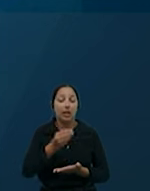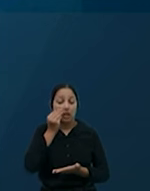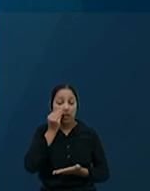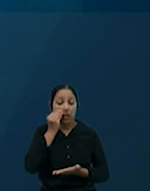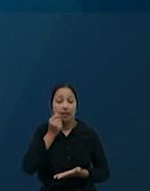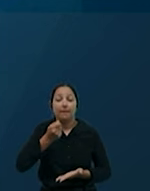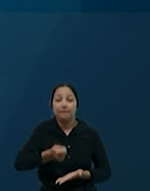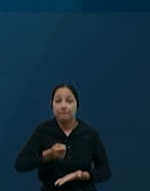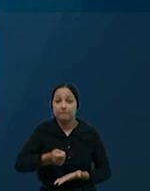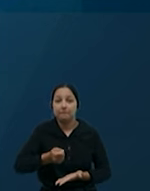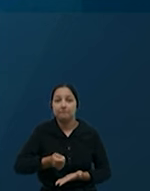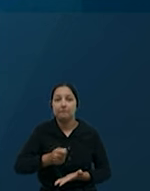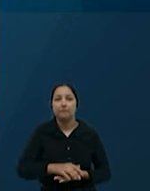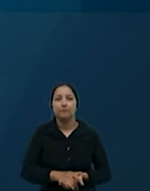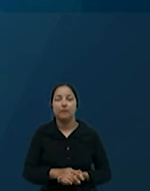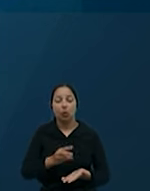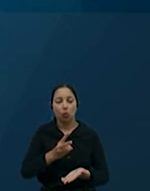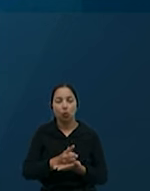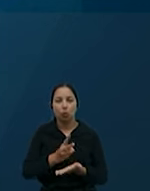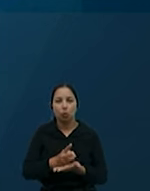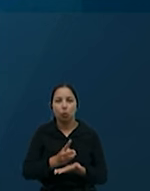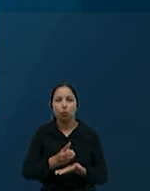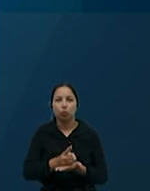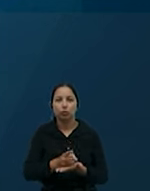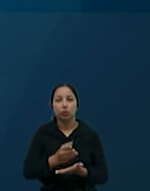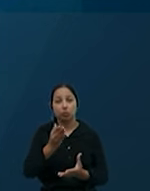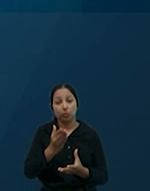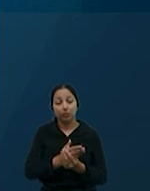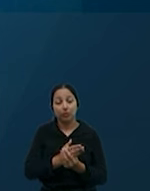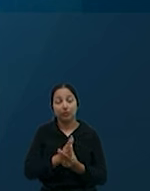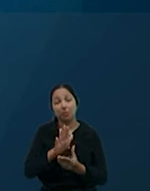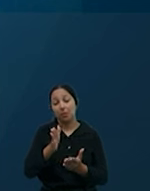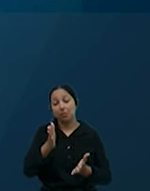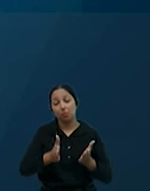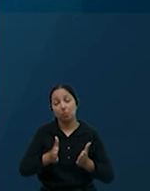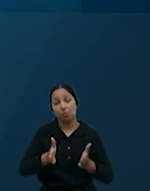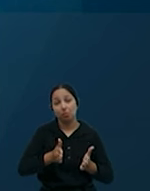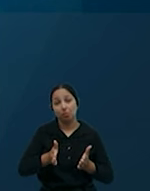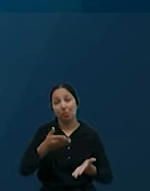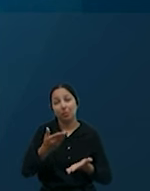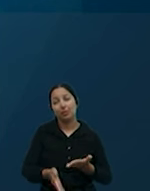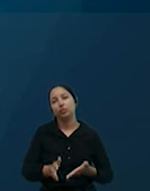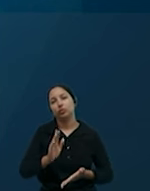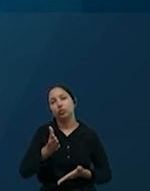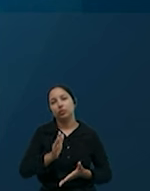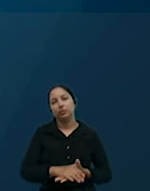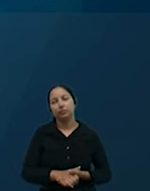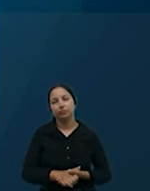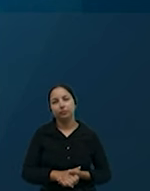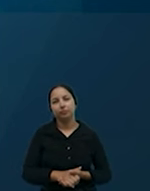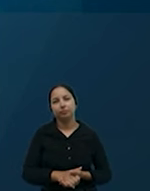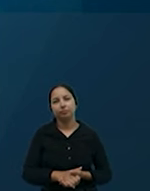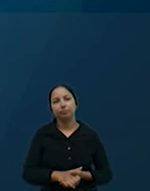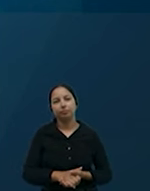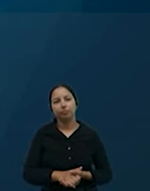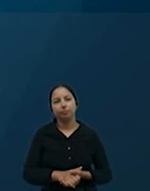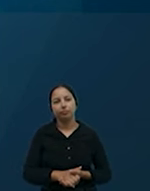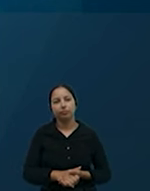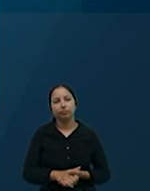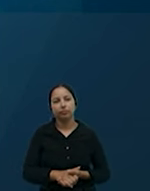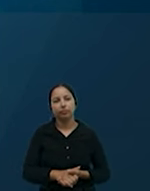em uma execução que está prescrita. Senhores, essa egrégia corte,